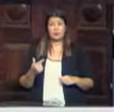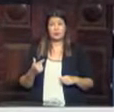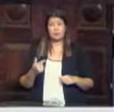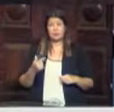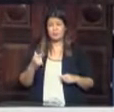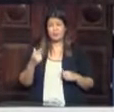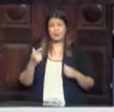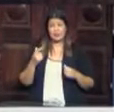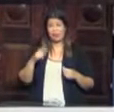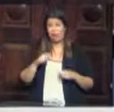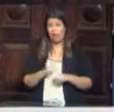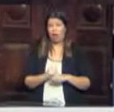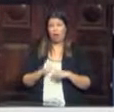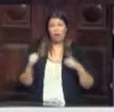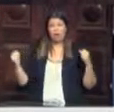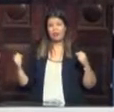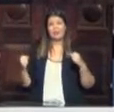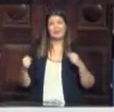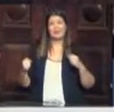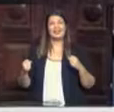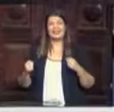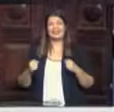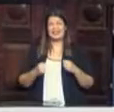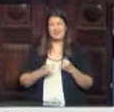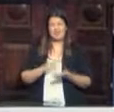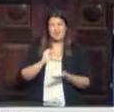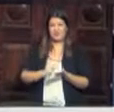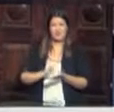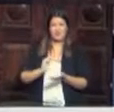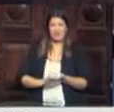a implantação desses boxes,